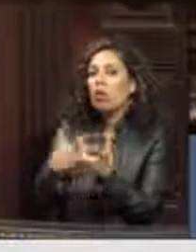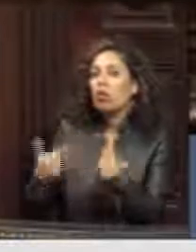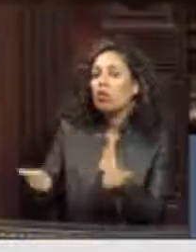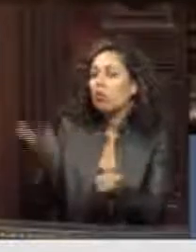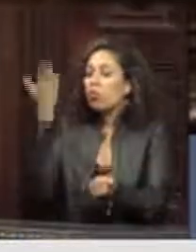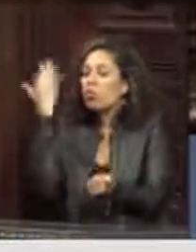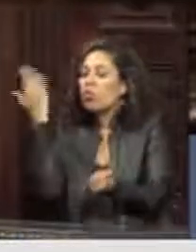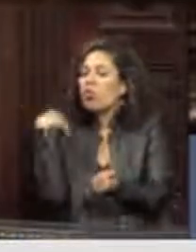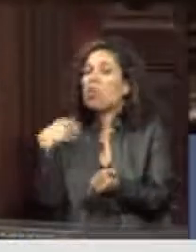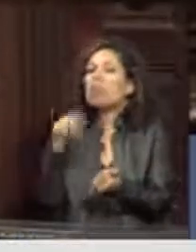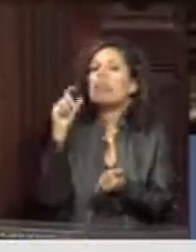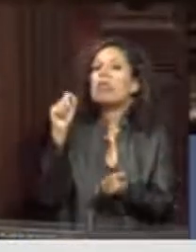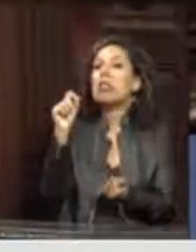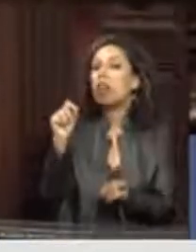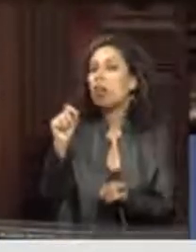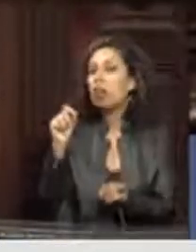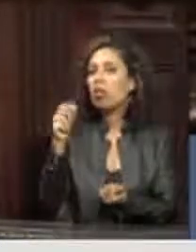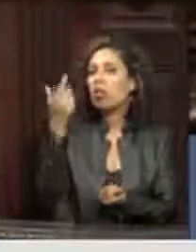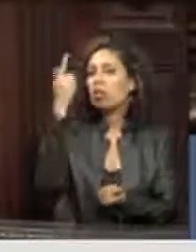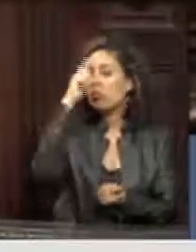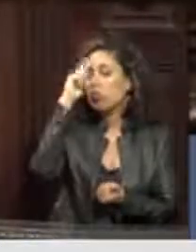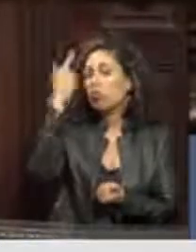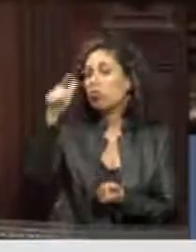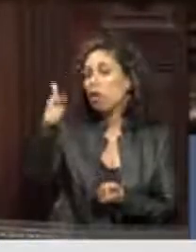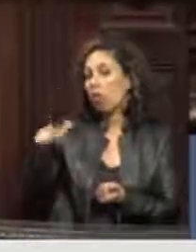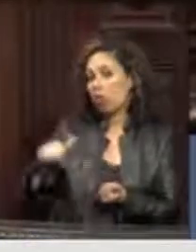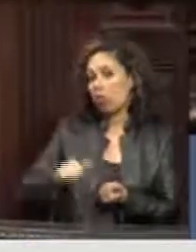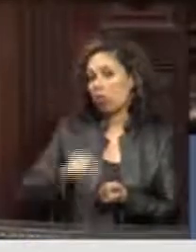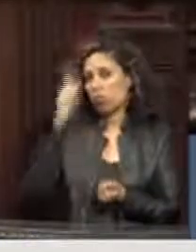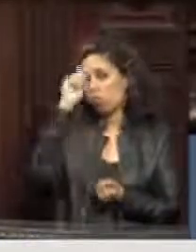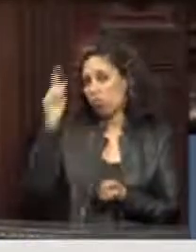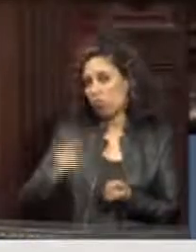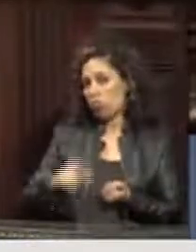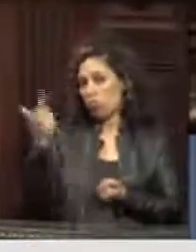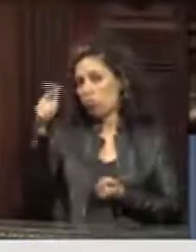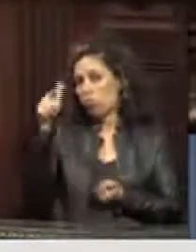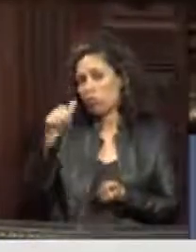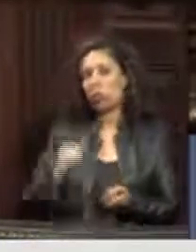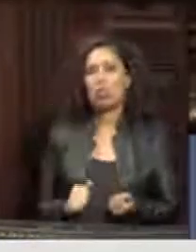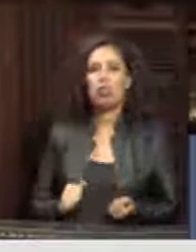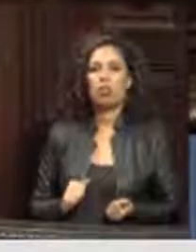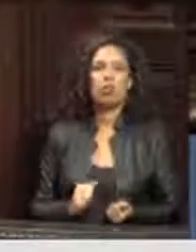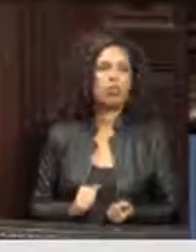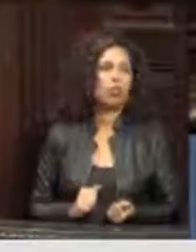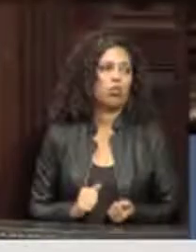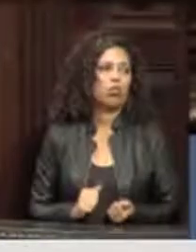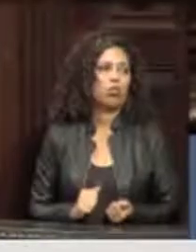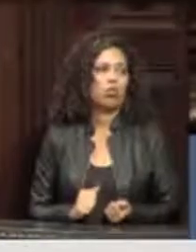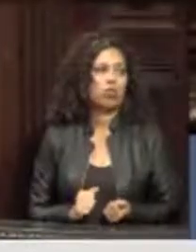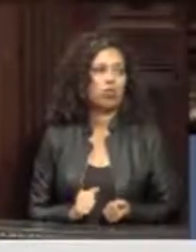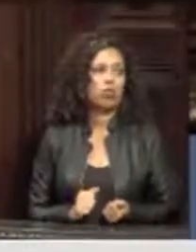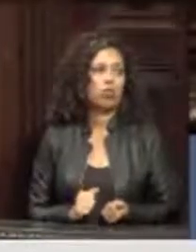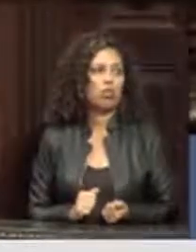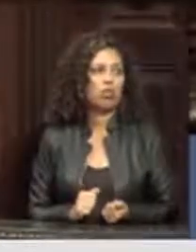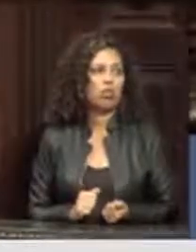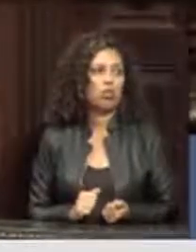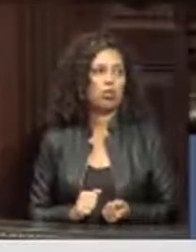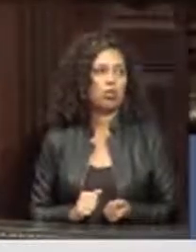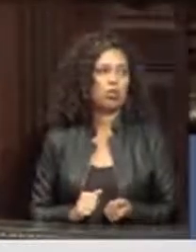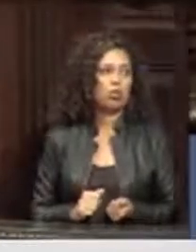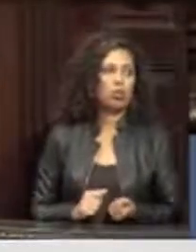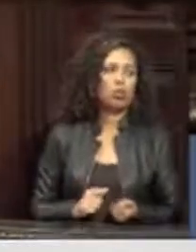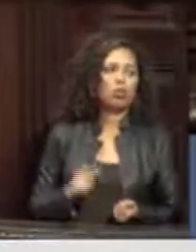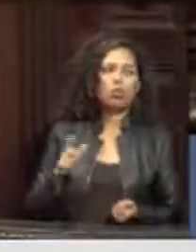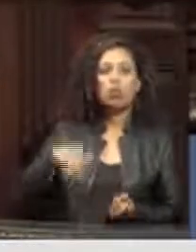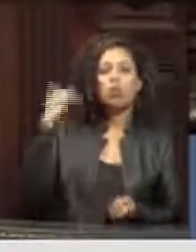estrada. A concessionária diz que é o Estado se faz de mal entendido, mas o contrato, é claro que precisa de uma profundidade